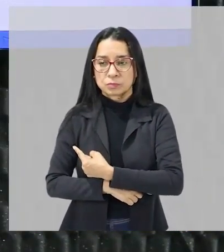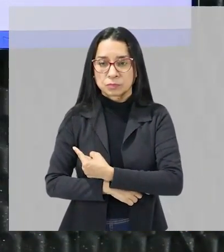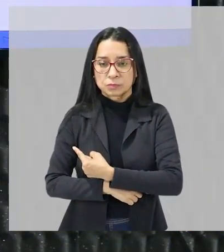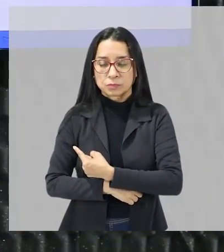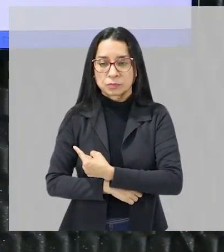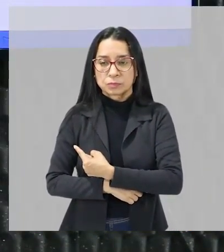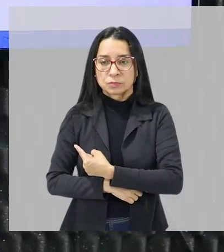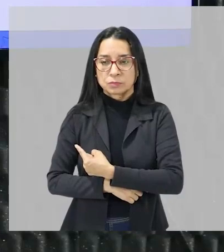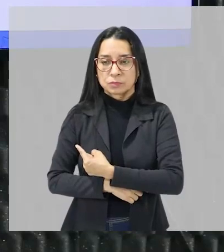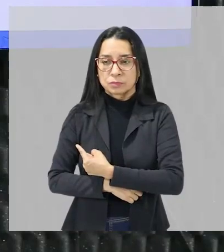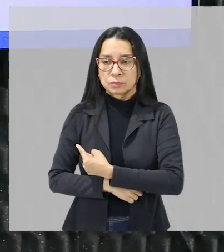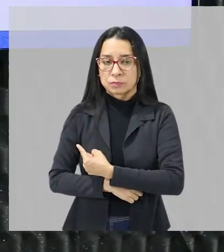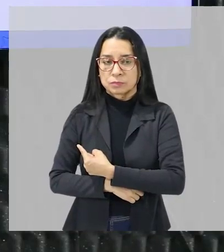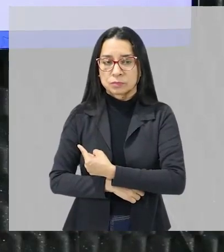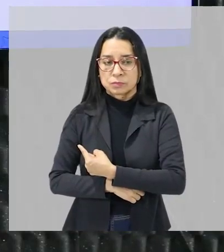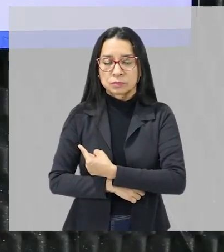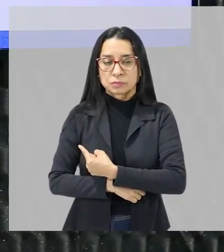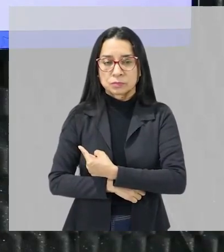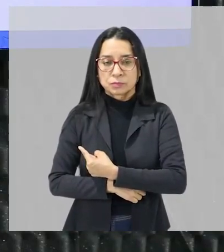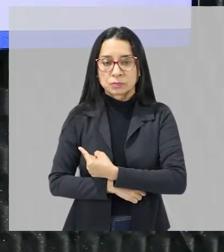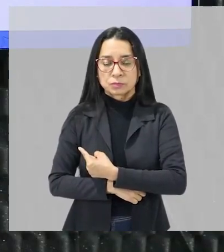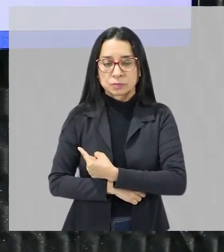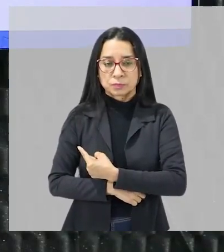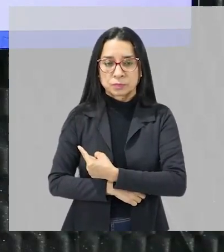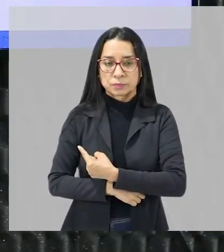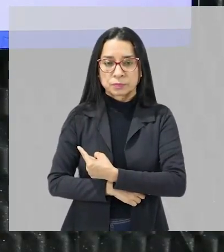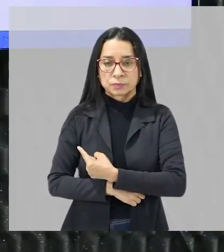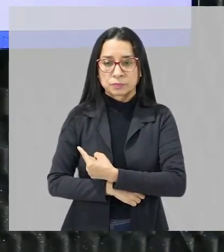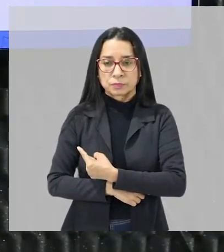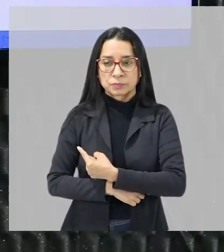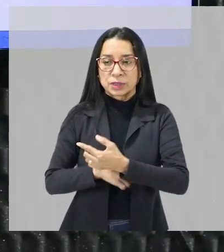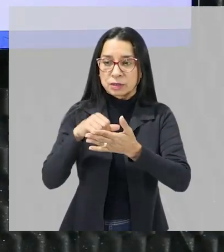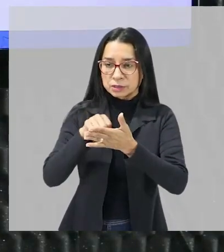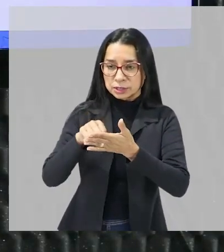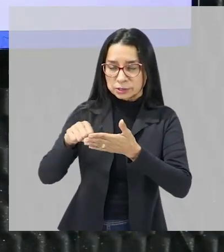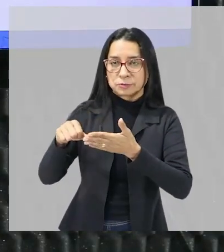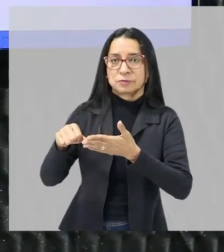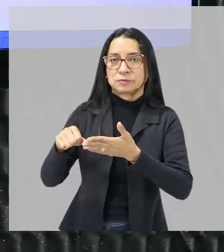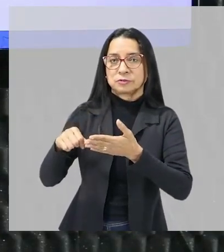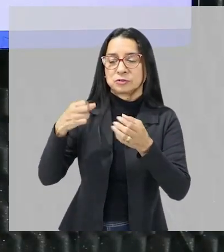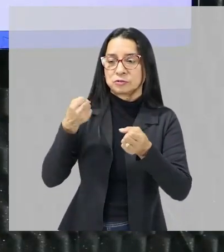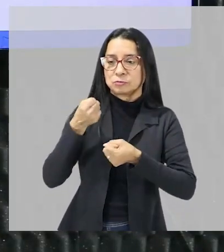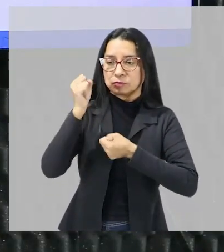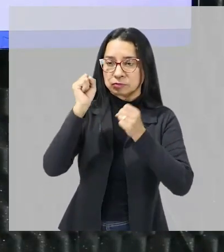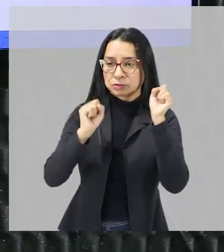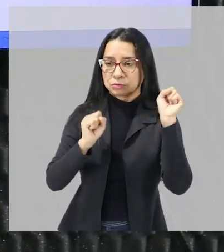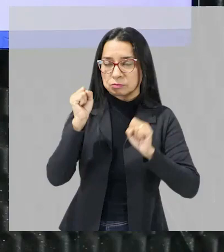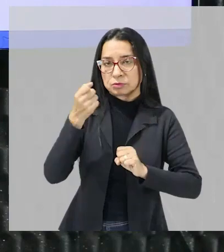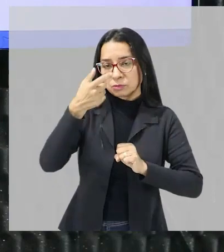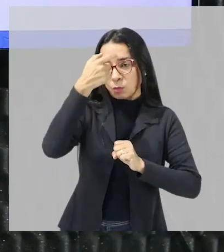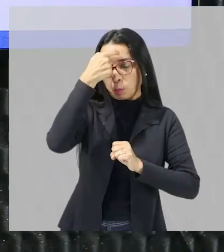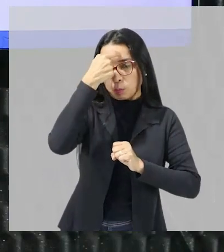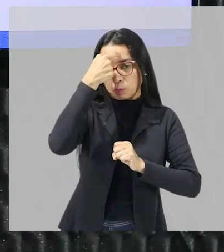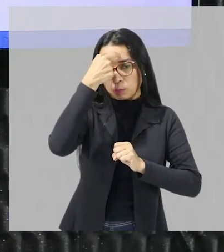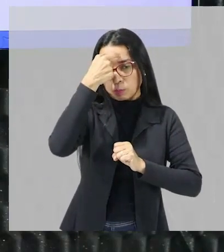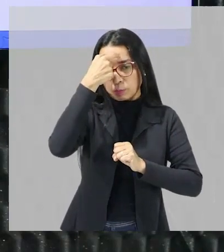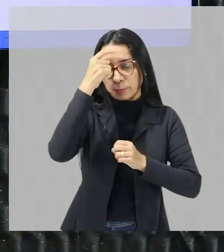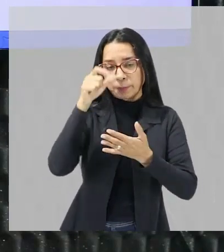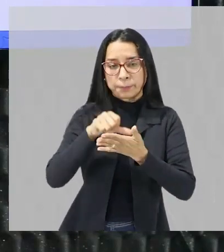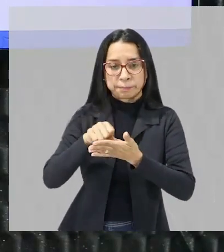ato político. É o caso da indústria da consciência, grifa esse termo. Indústria da consciência, deixa